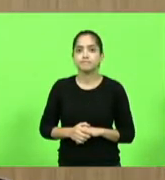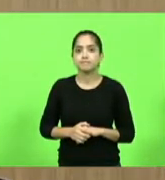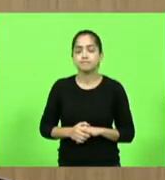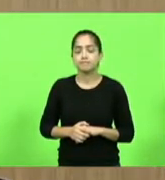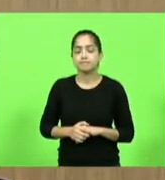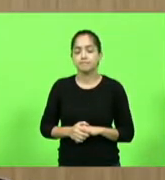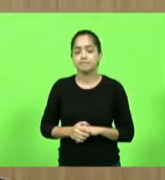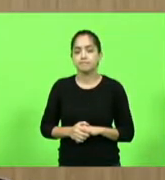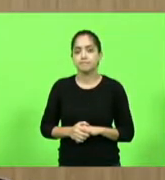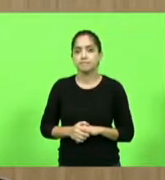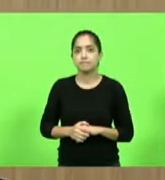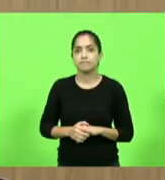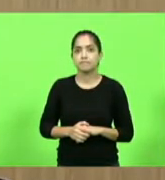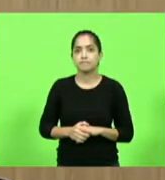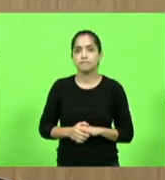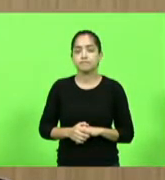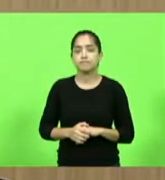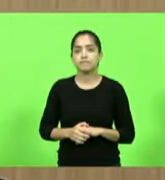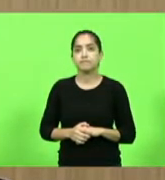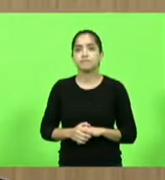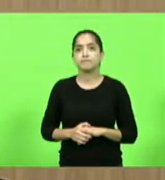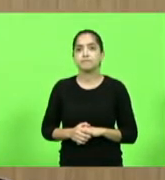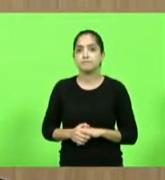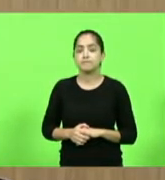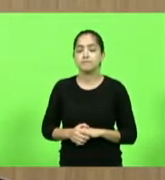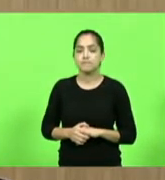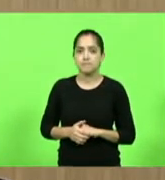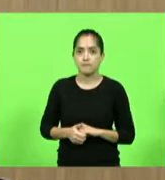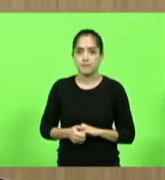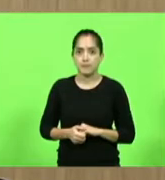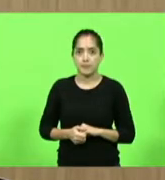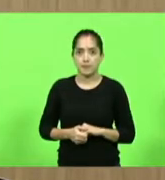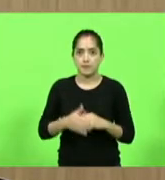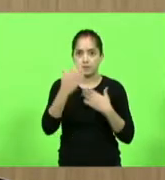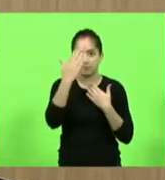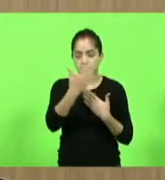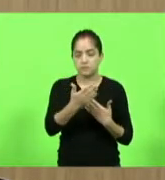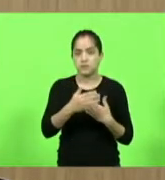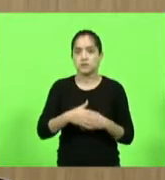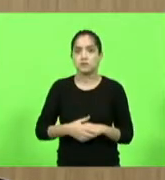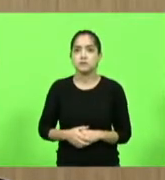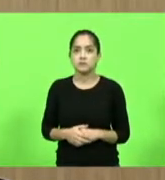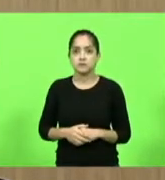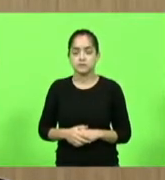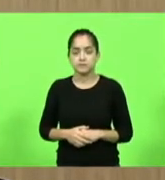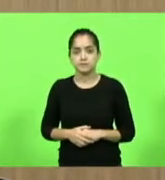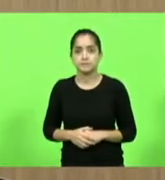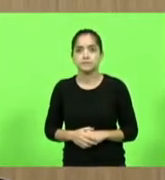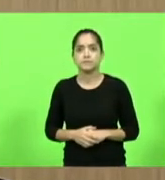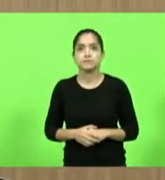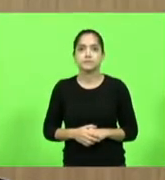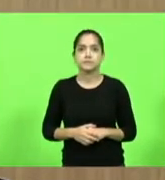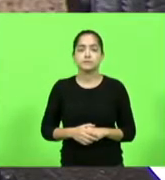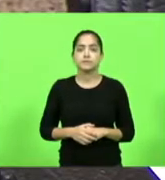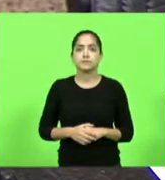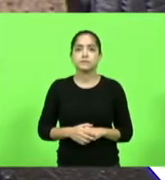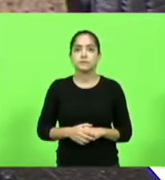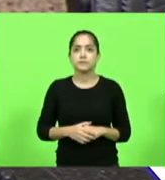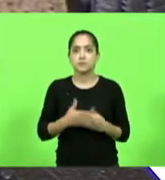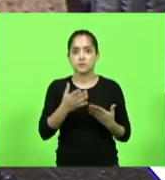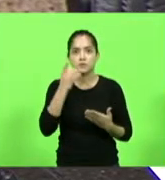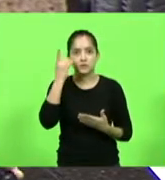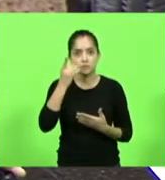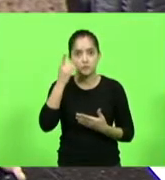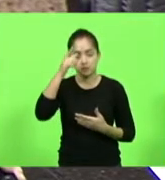Pelo tempo de até 10 minutos, deputado Bruno Souza. Muito obrigado. Agradeço pelo deputado